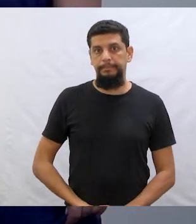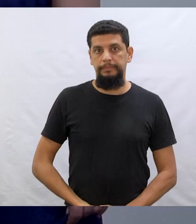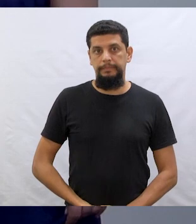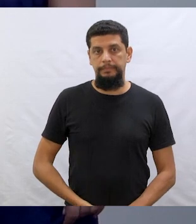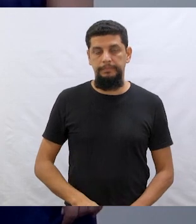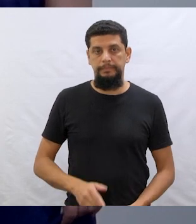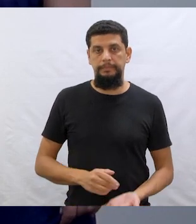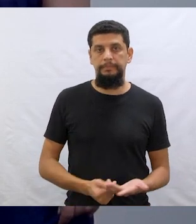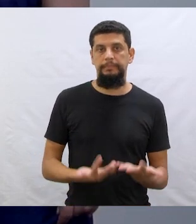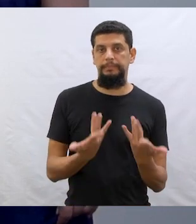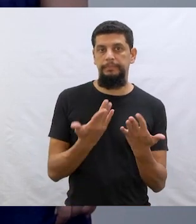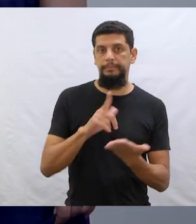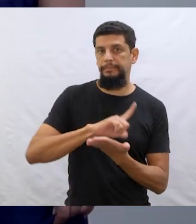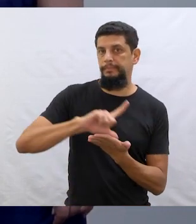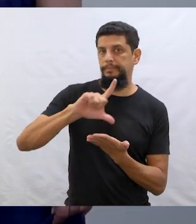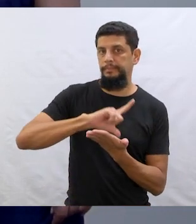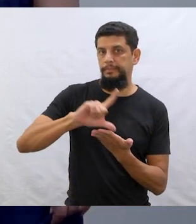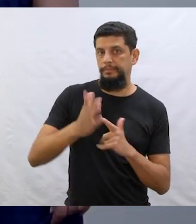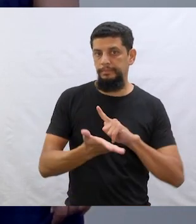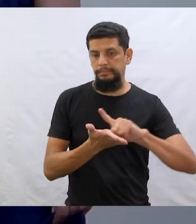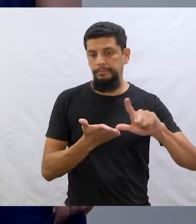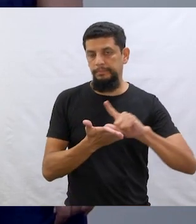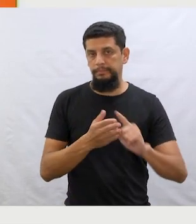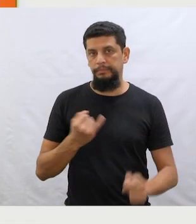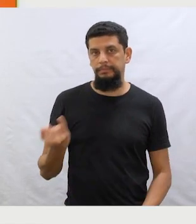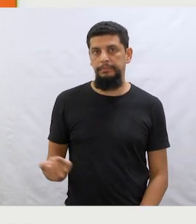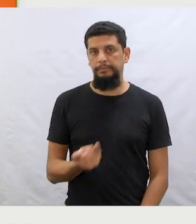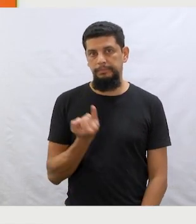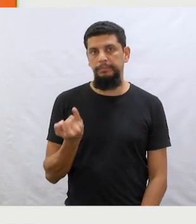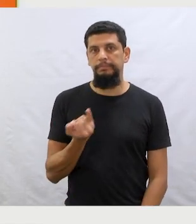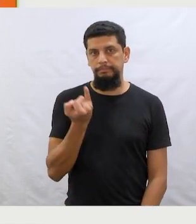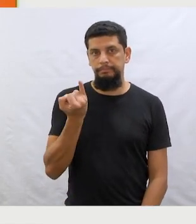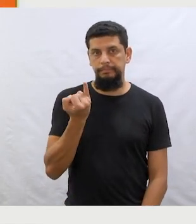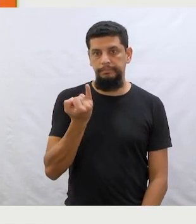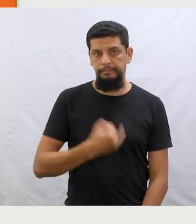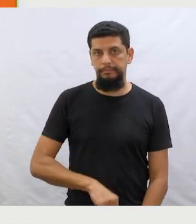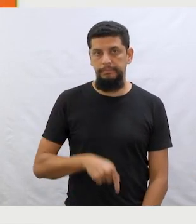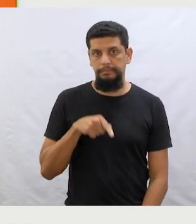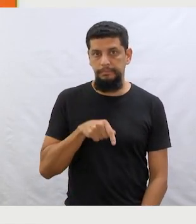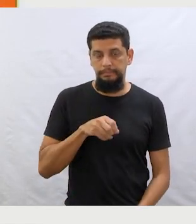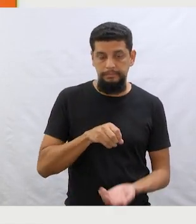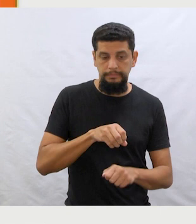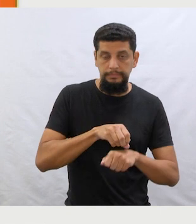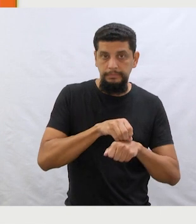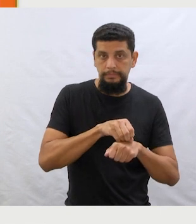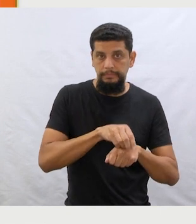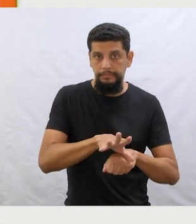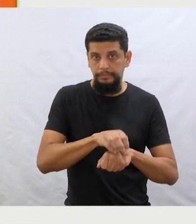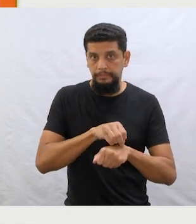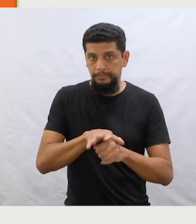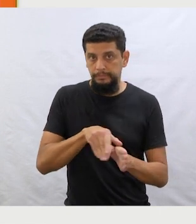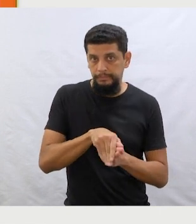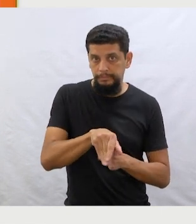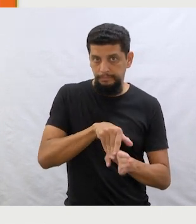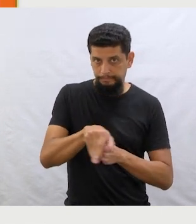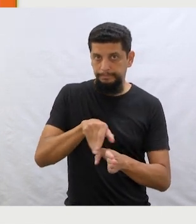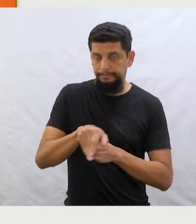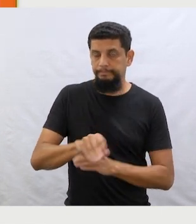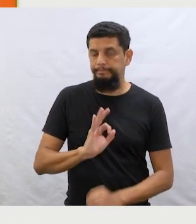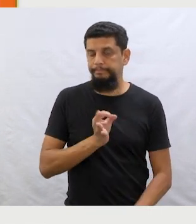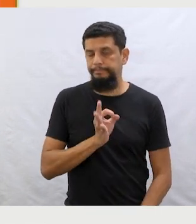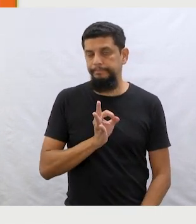A higiene das mãos. É muito importante esta indicação. Importante.